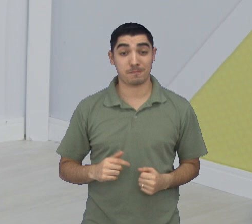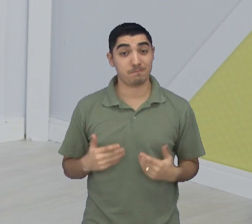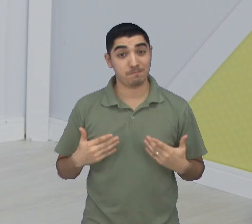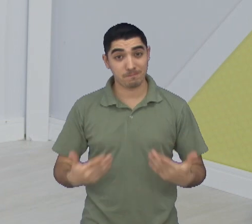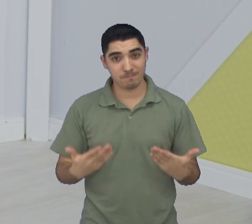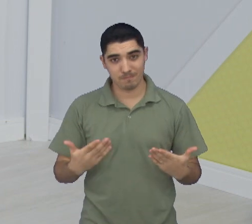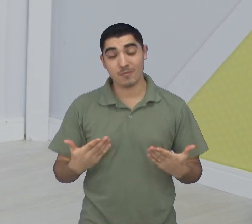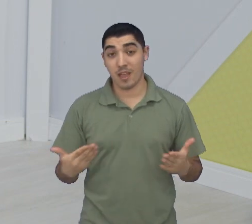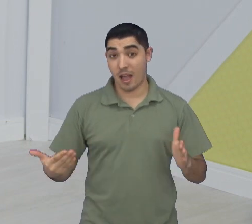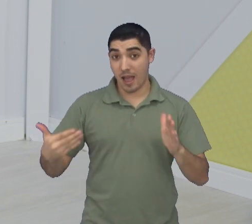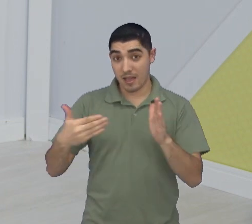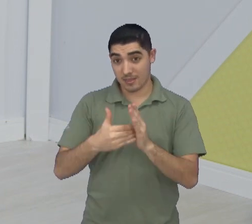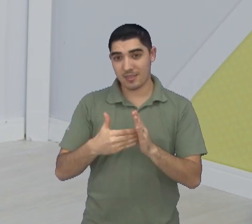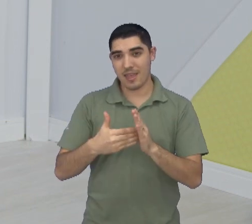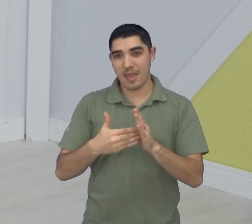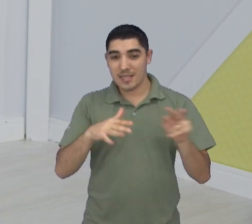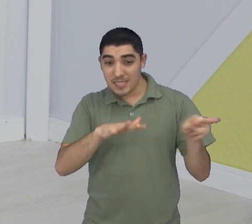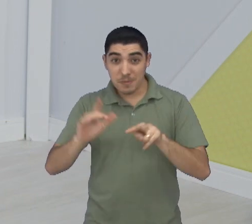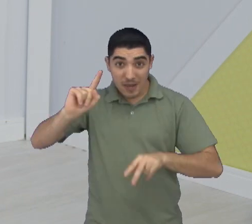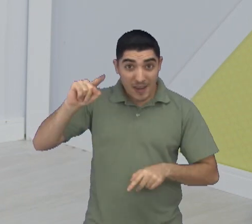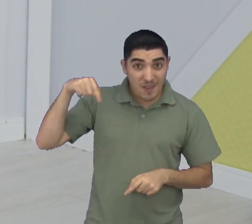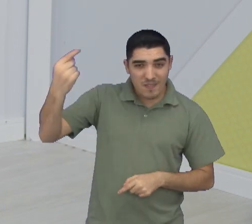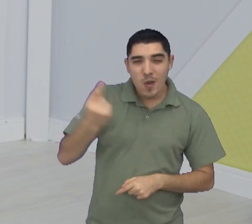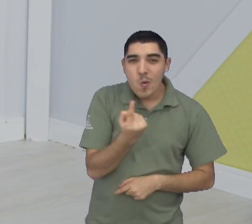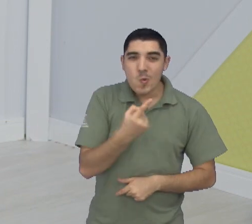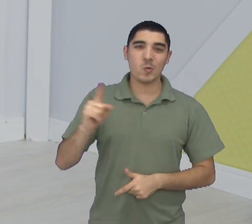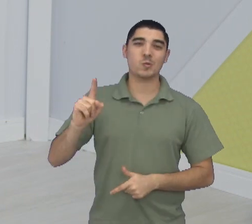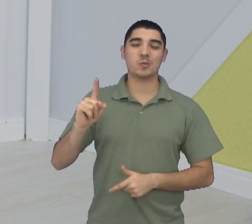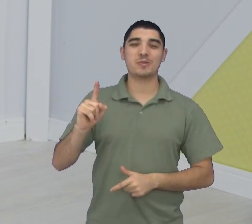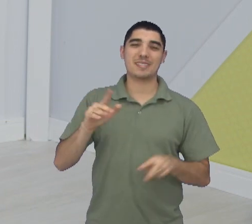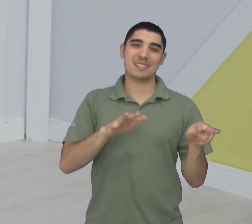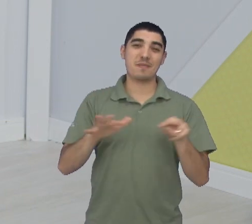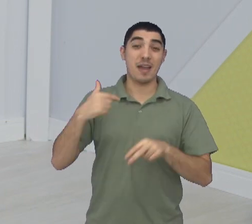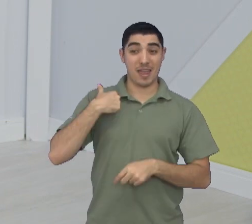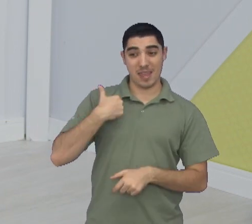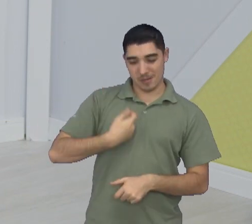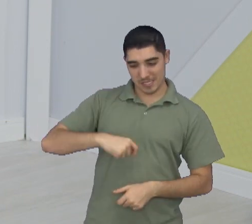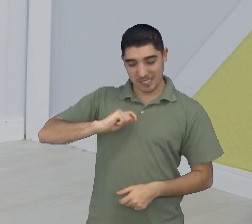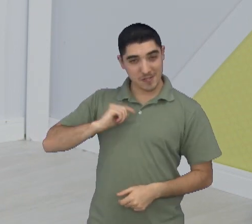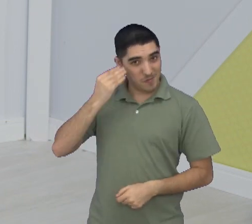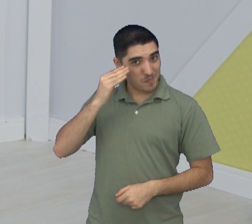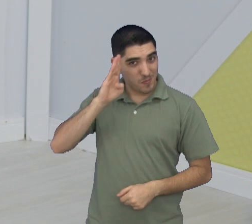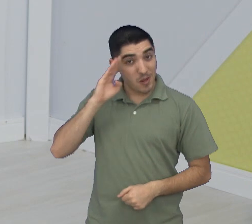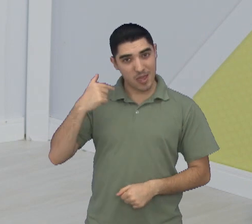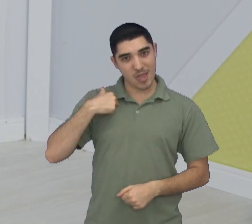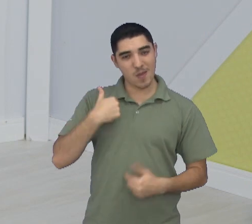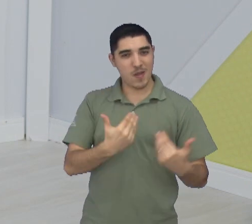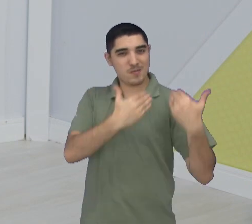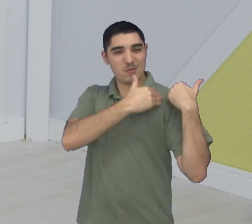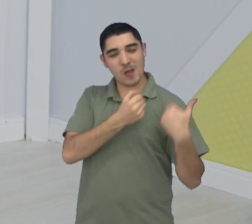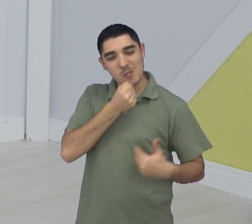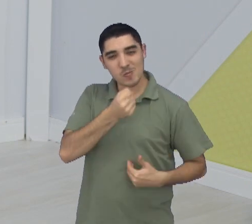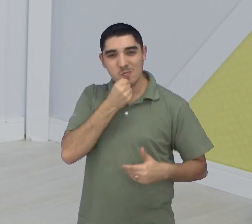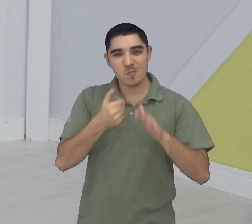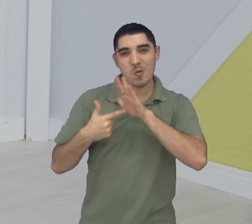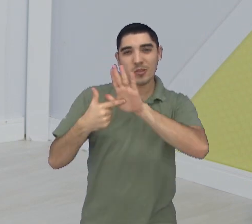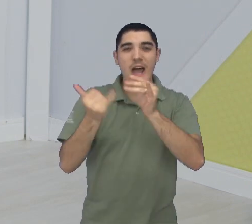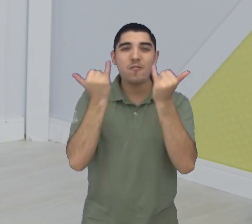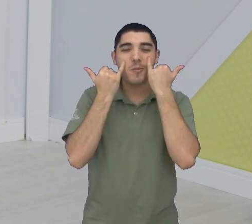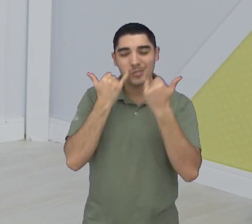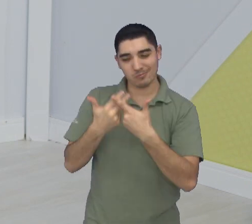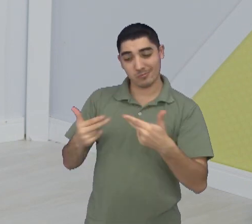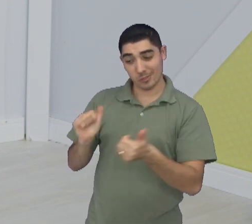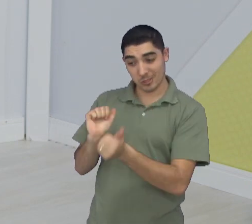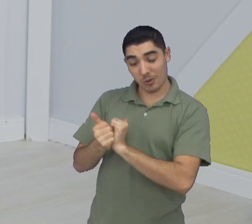câmarasjc.sp.gov.br. E até o comecinho, até semana que vem, eu, Bruno Castilho, vou trazer todas as informações do que de melhor acontece no esporte